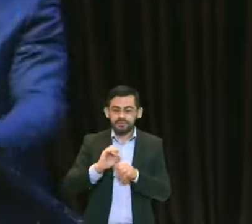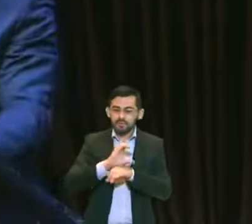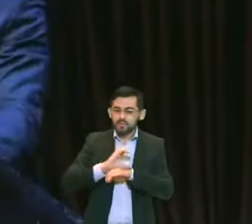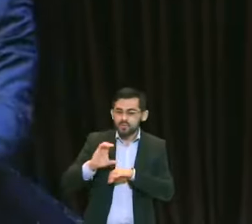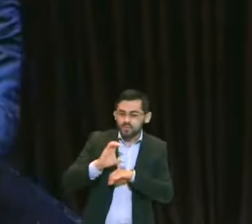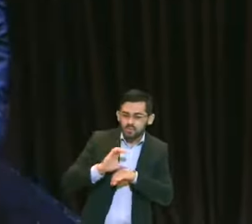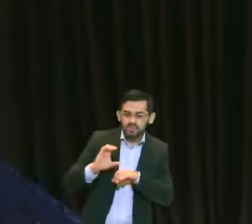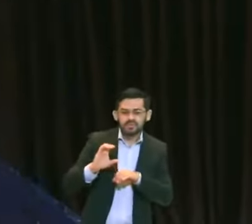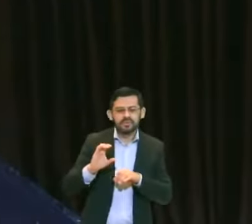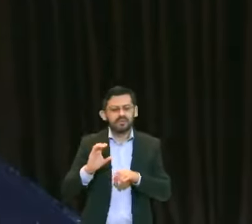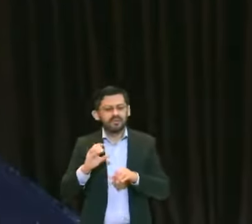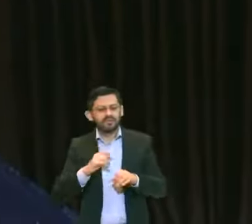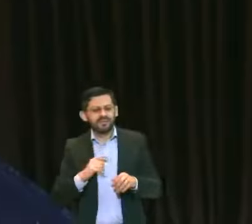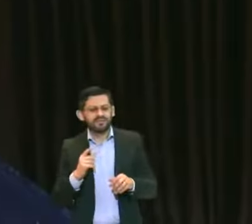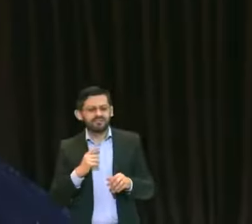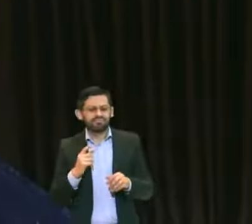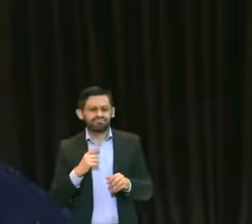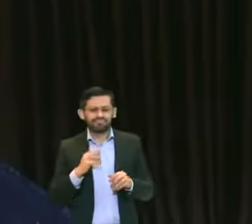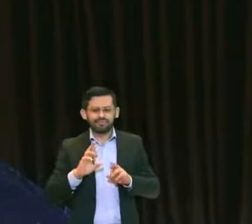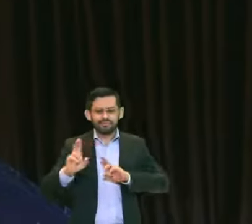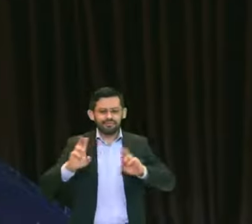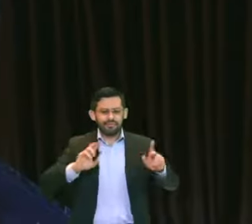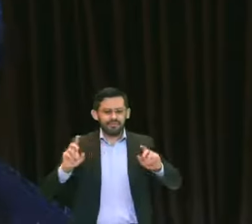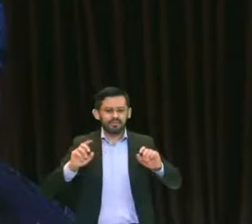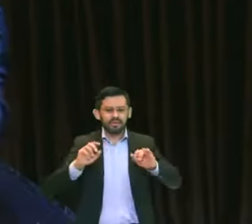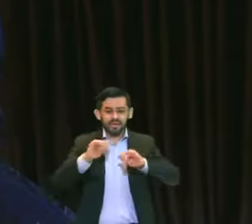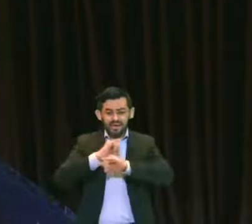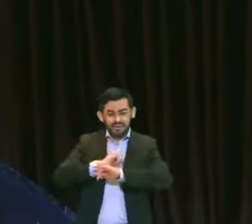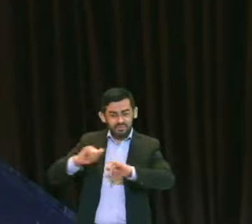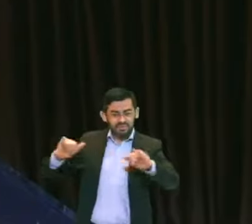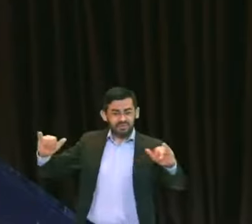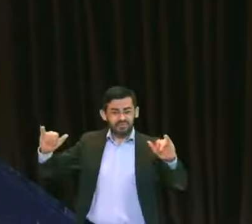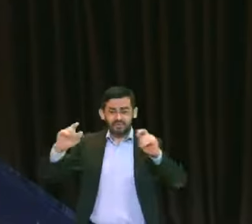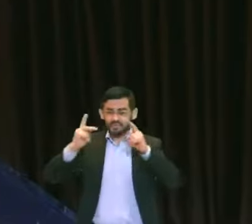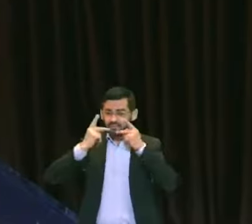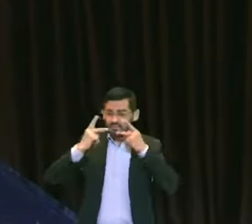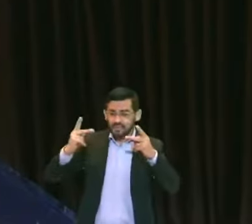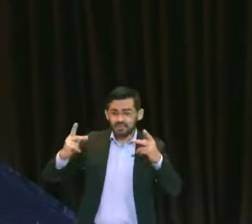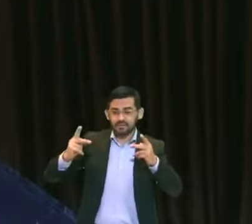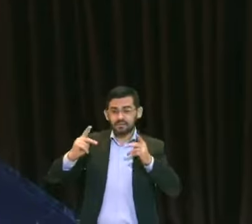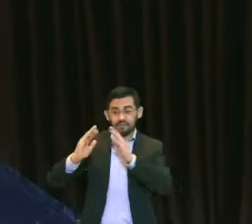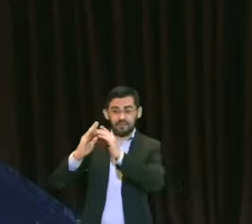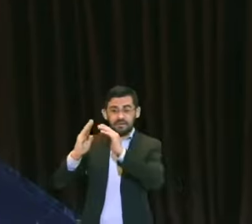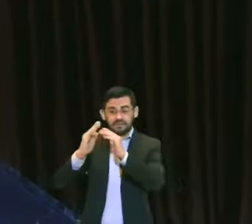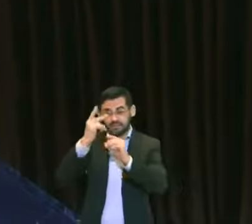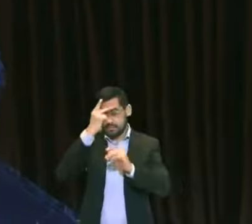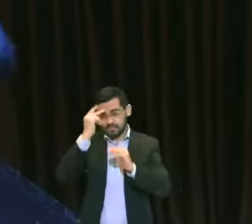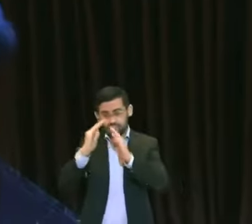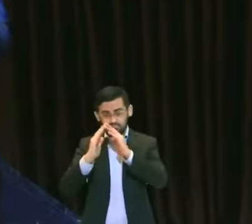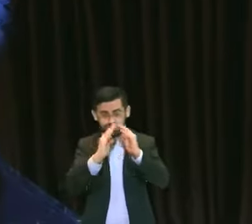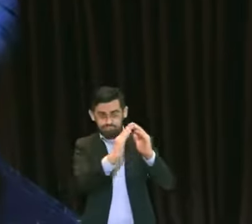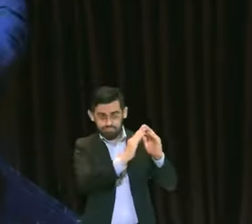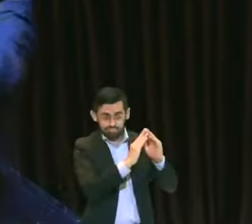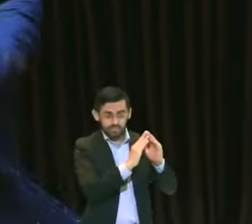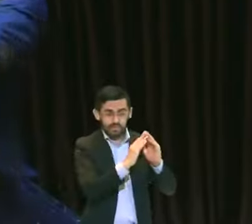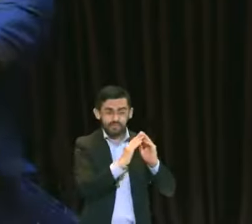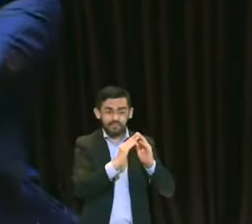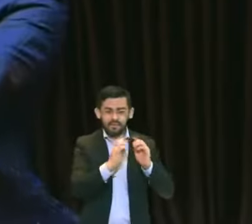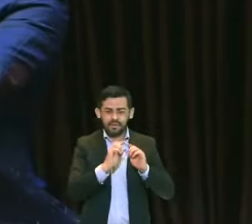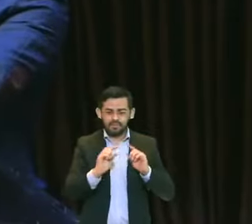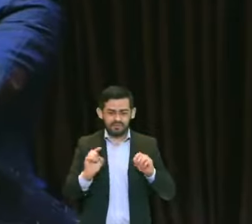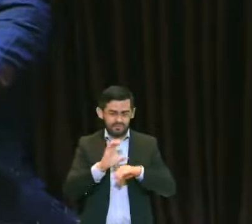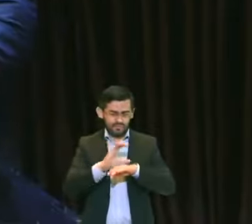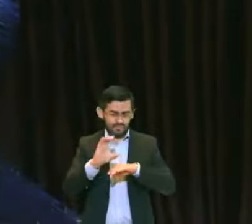muita tecnologia para levar a palavra na casa das pessoas. E era um curso, não